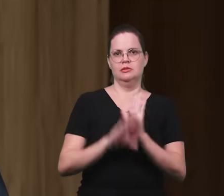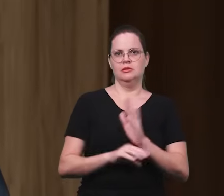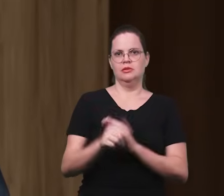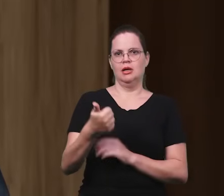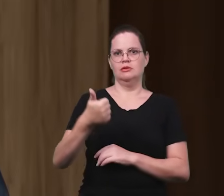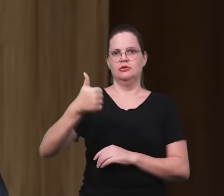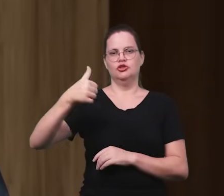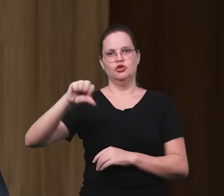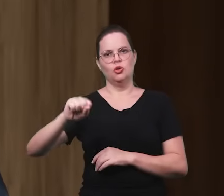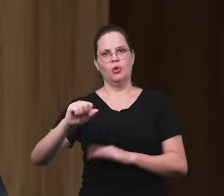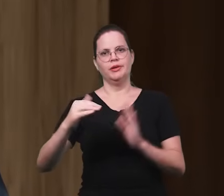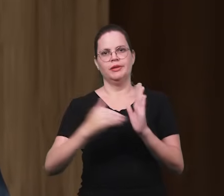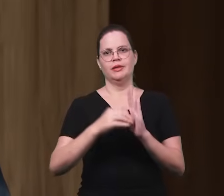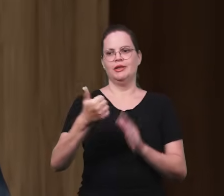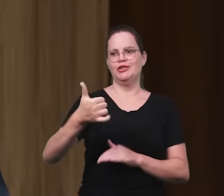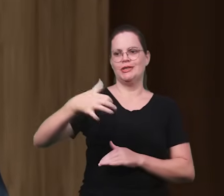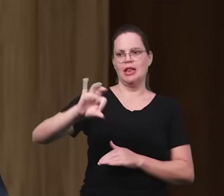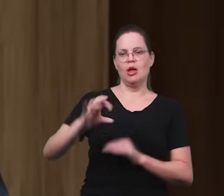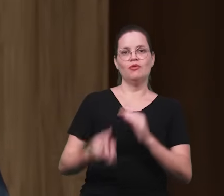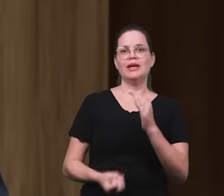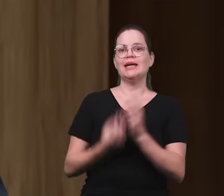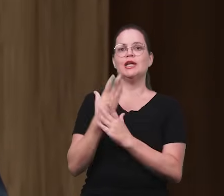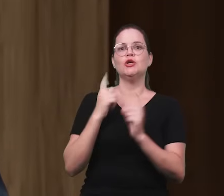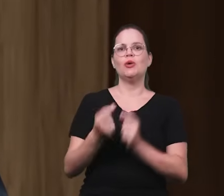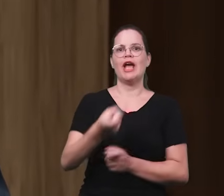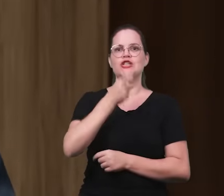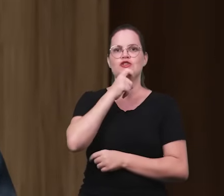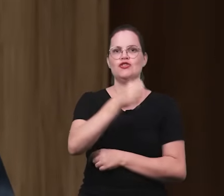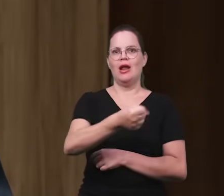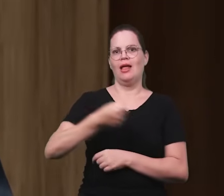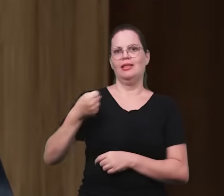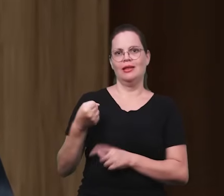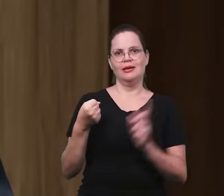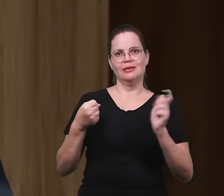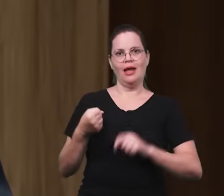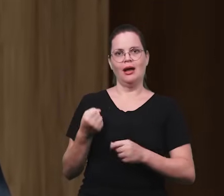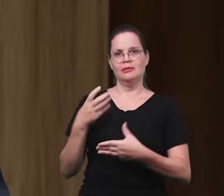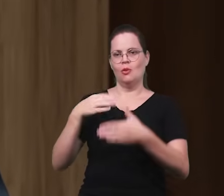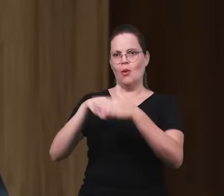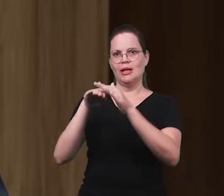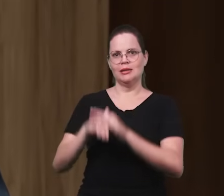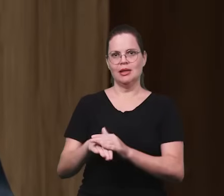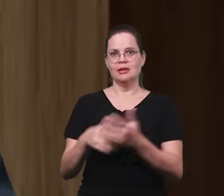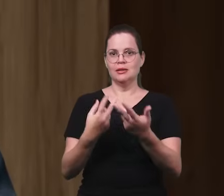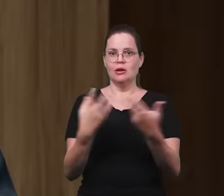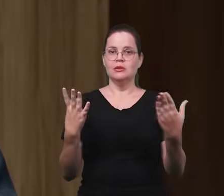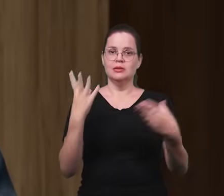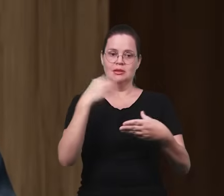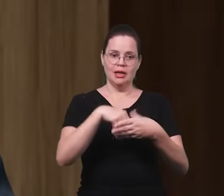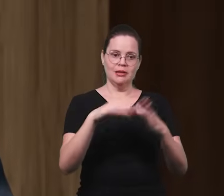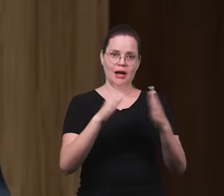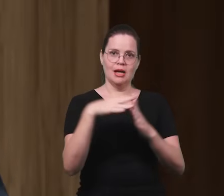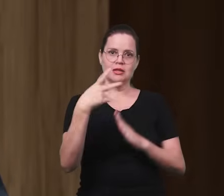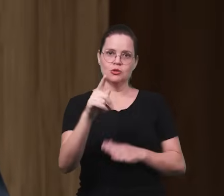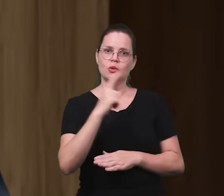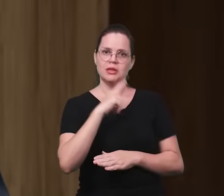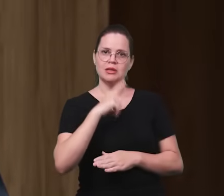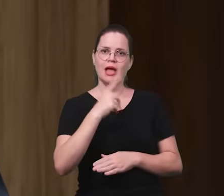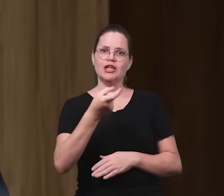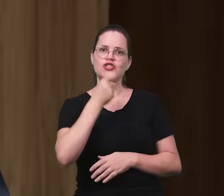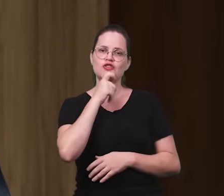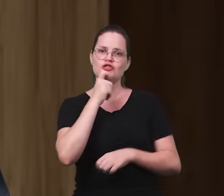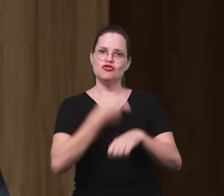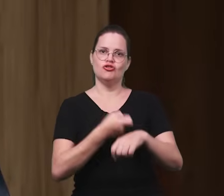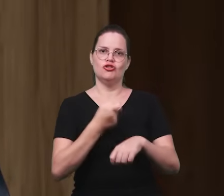geladeira, Sim. que hoje toda casa tem. Então, você dentro da sua casa, você está gerando gelo, né? E